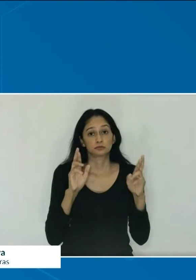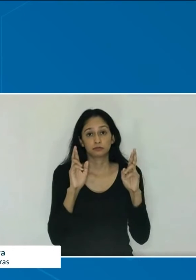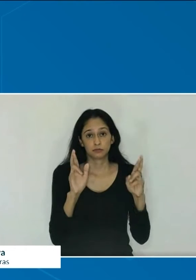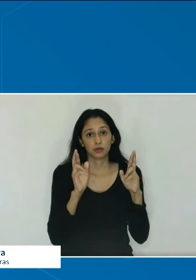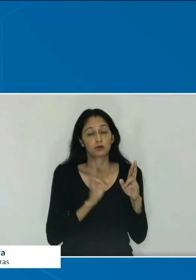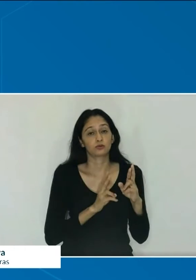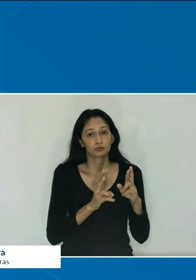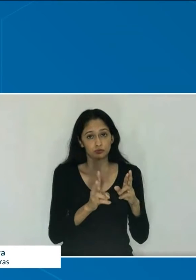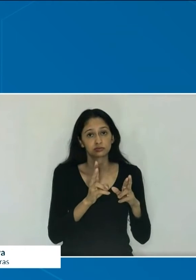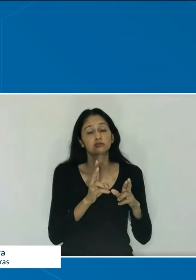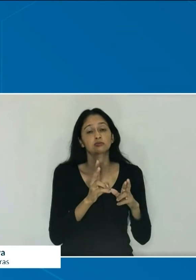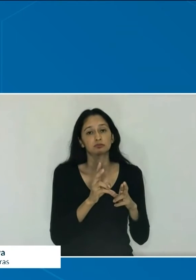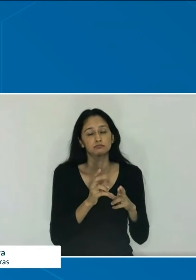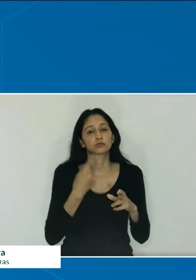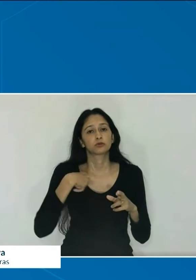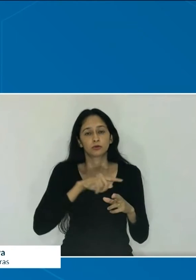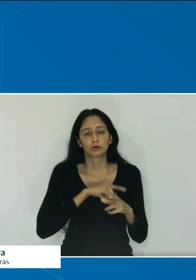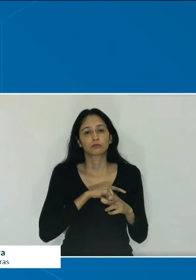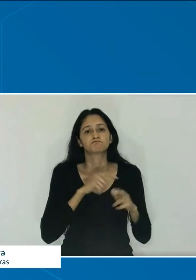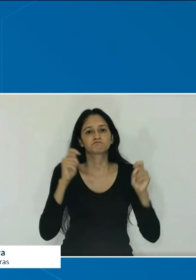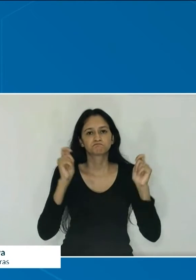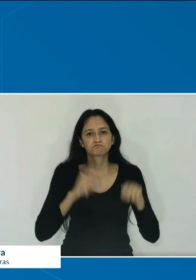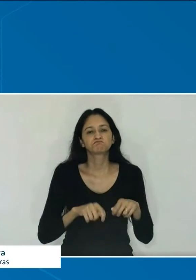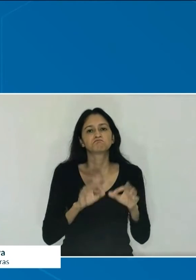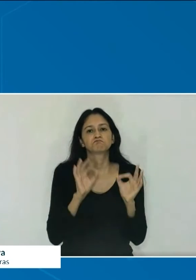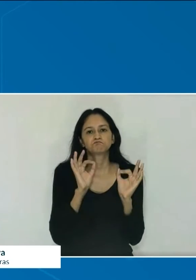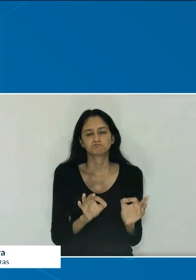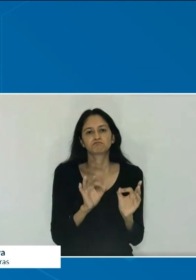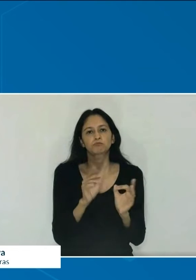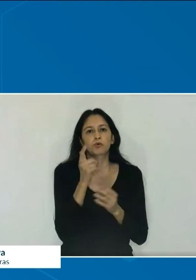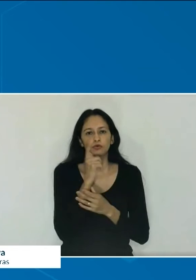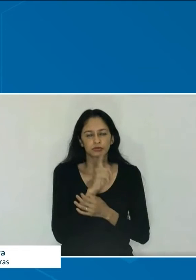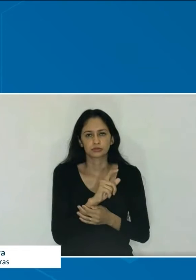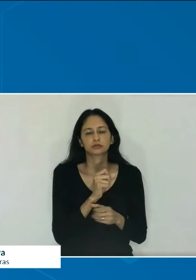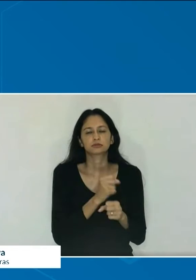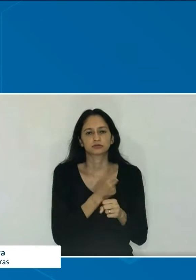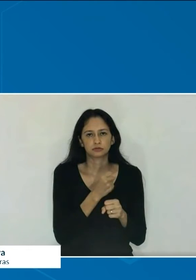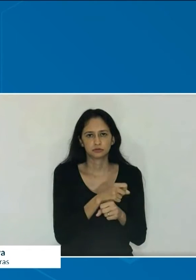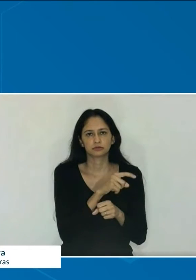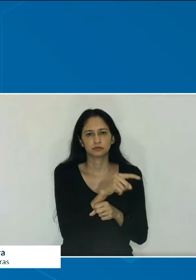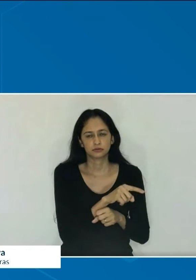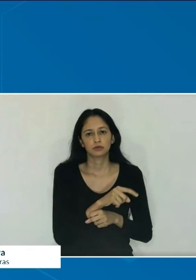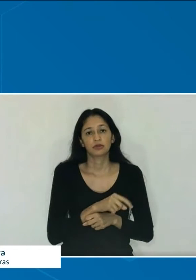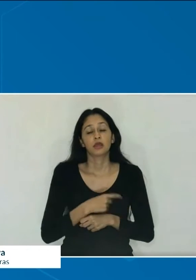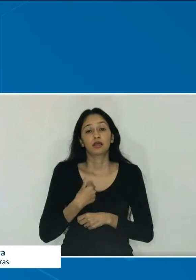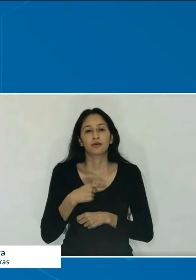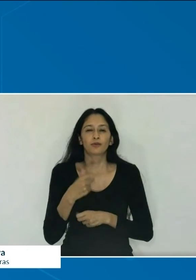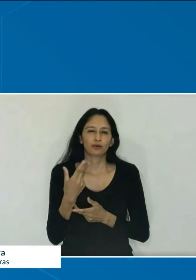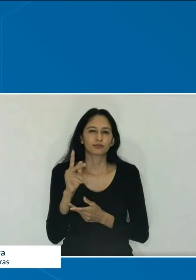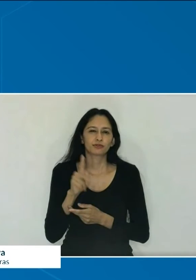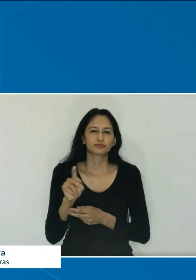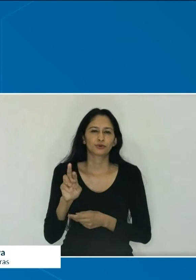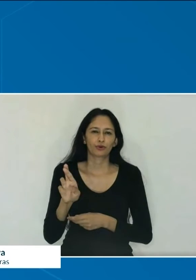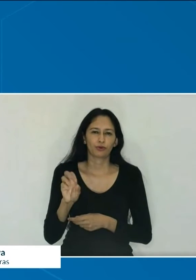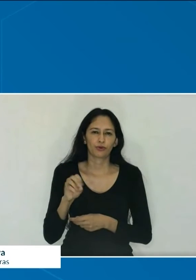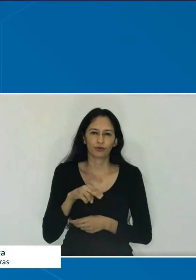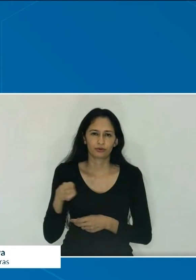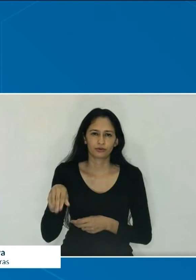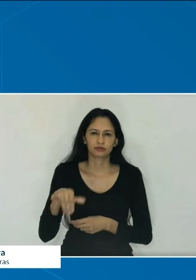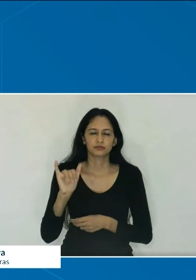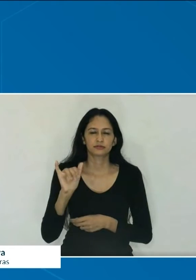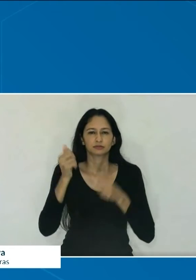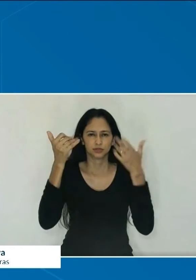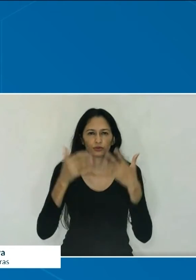gente consiga realmente construir grandes ferrovias, e como o professor Rony bem disse, que ela não se limite ao transporte de